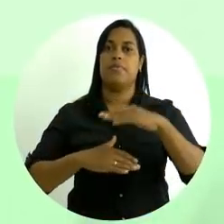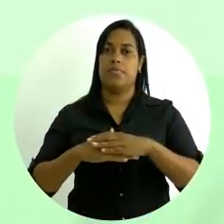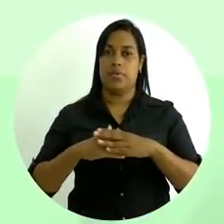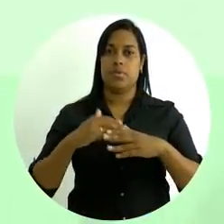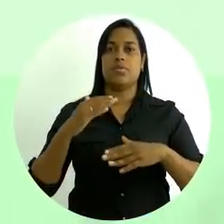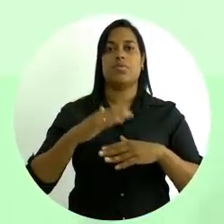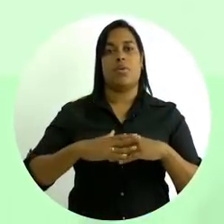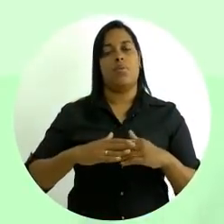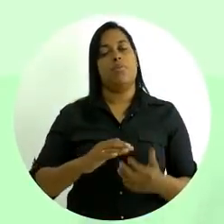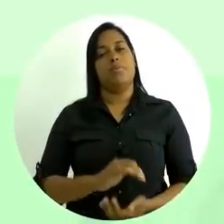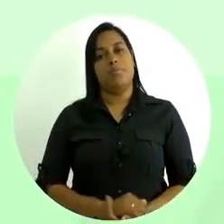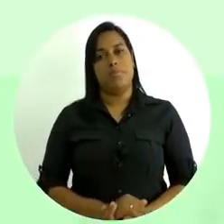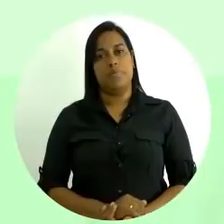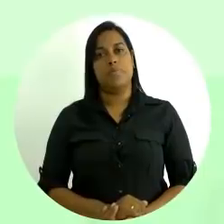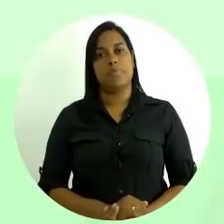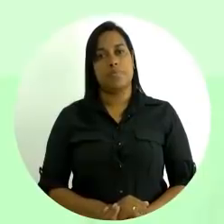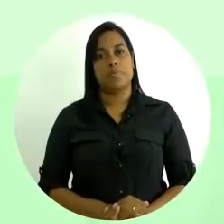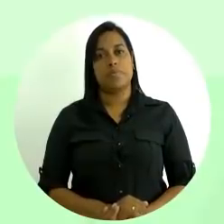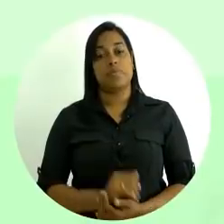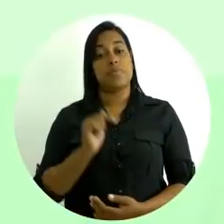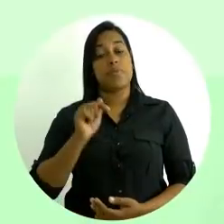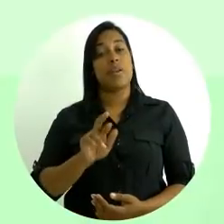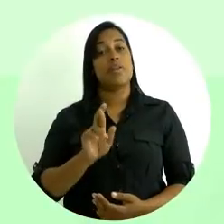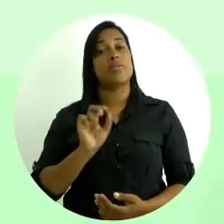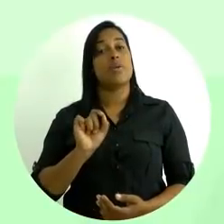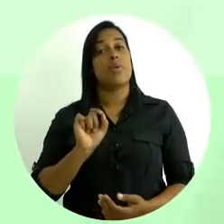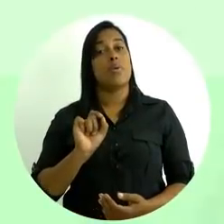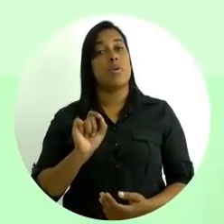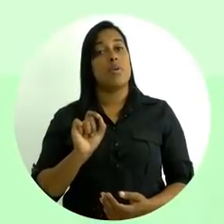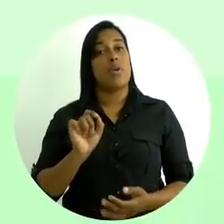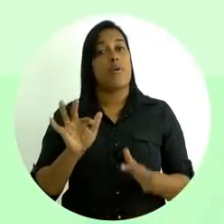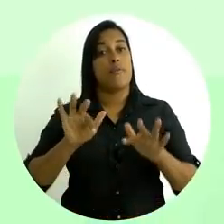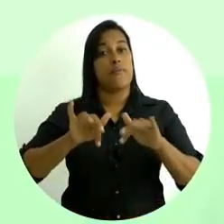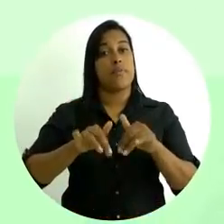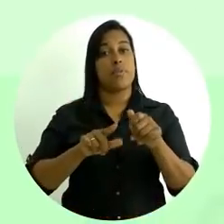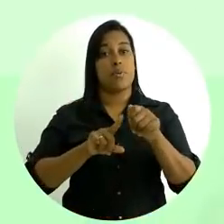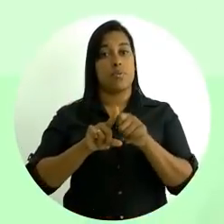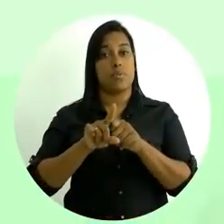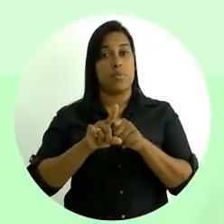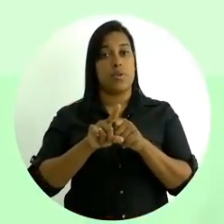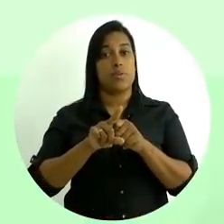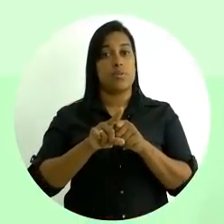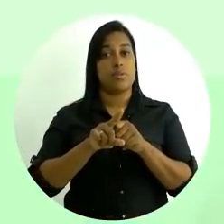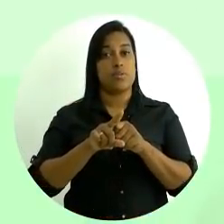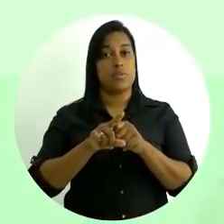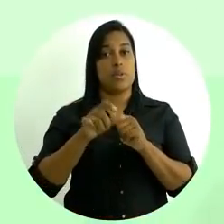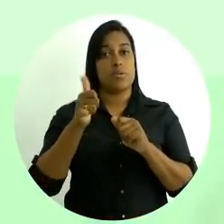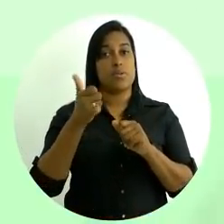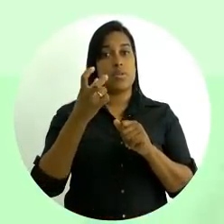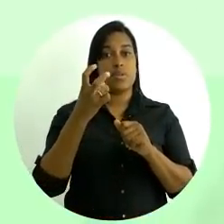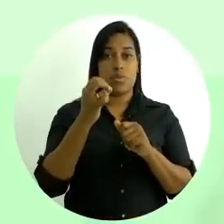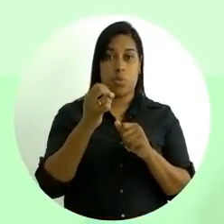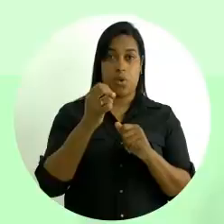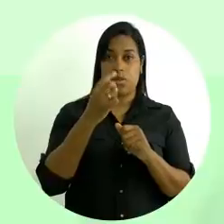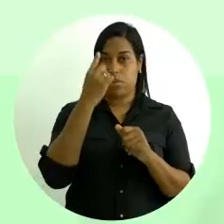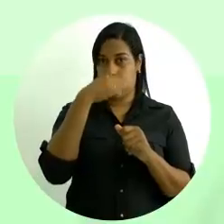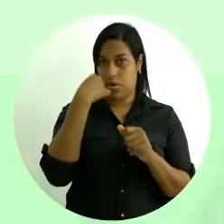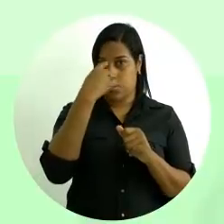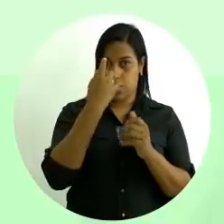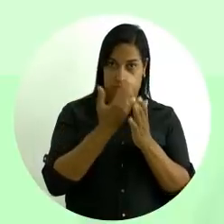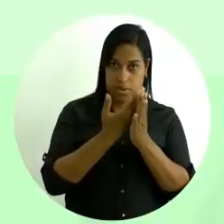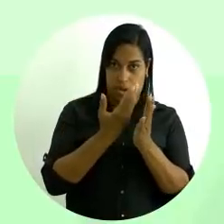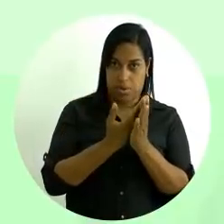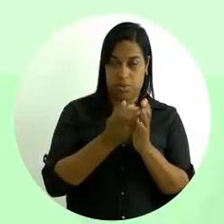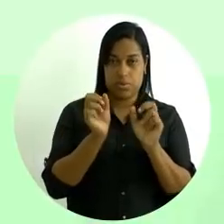profissão vai acatar isso. E aí, isso corresponde ao final do mês, a 150 horas